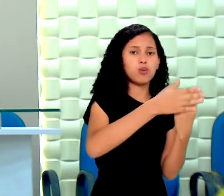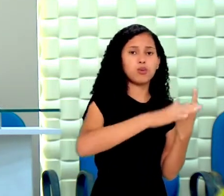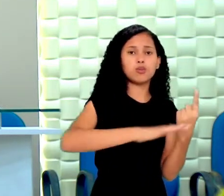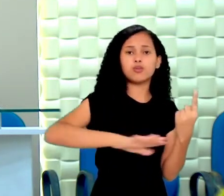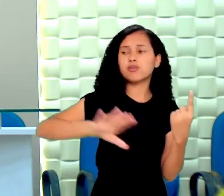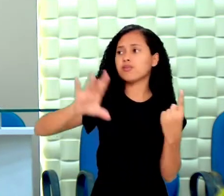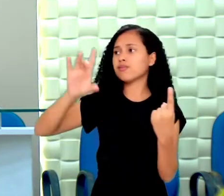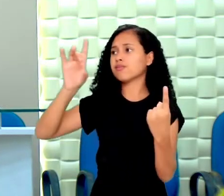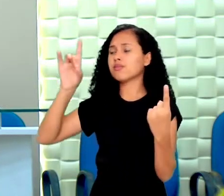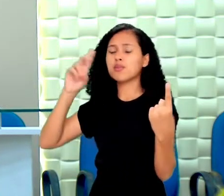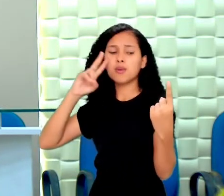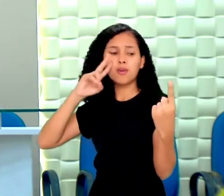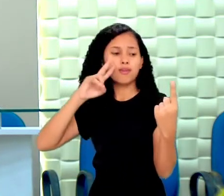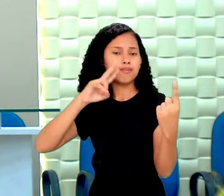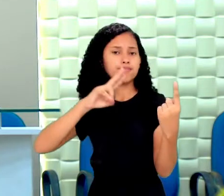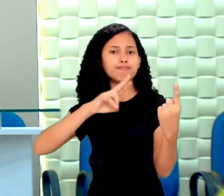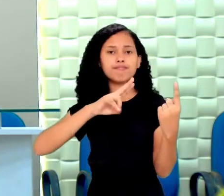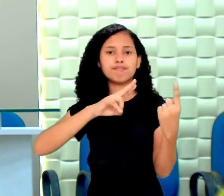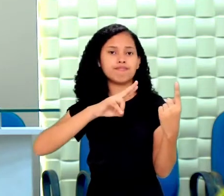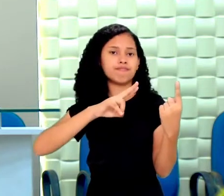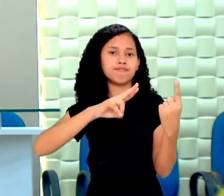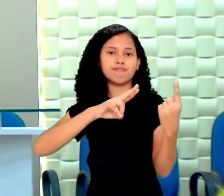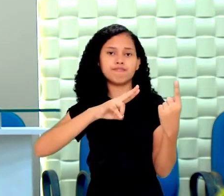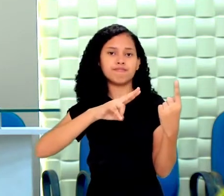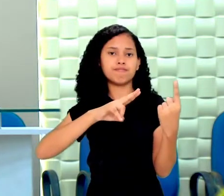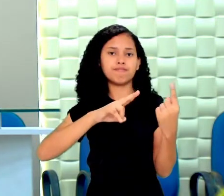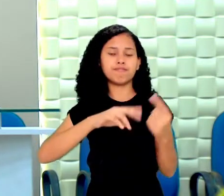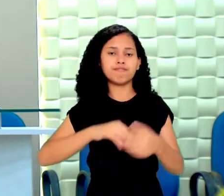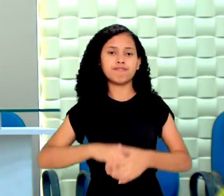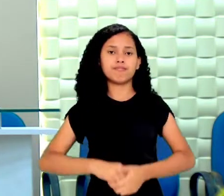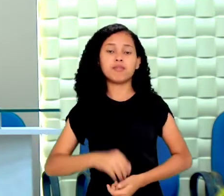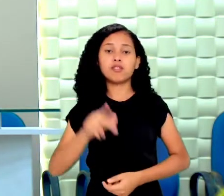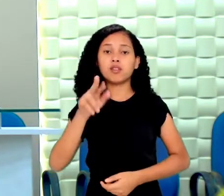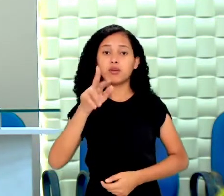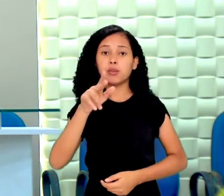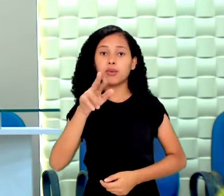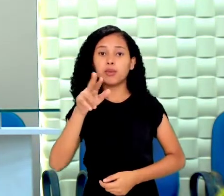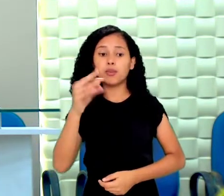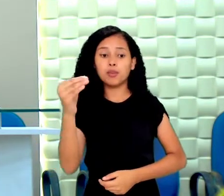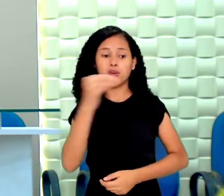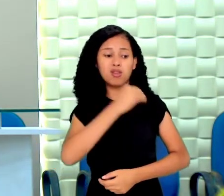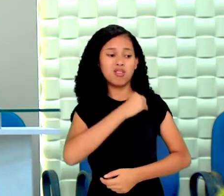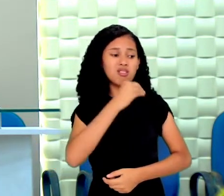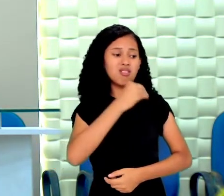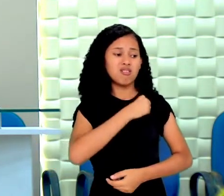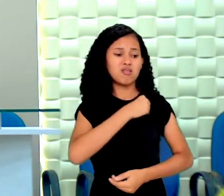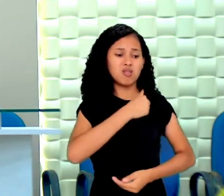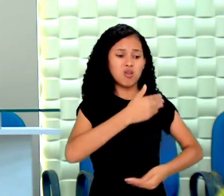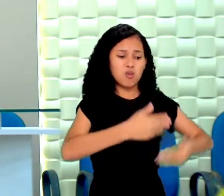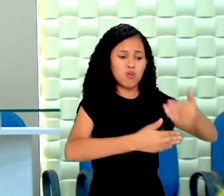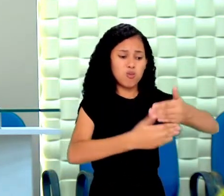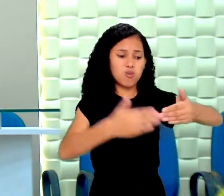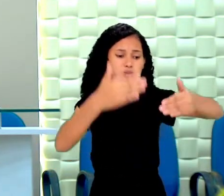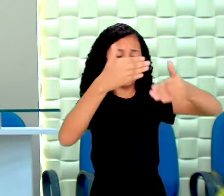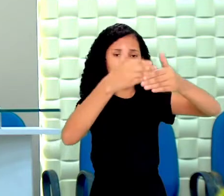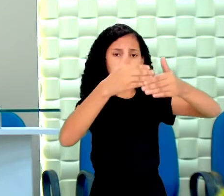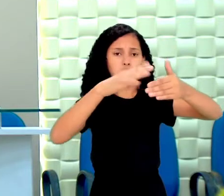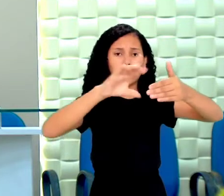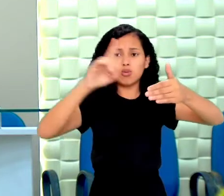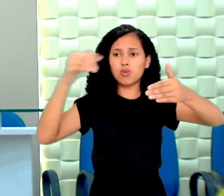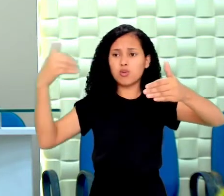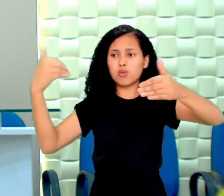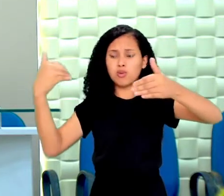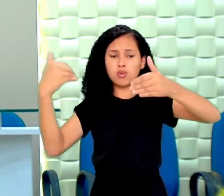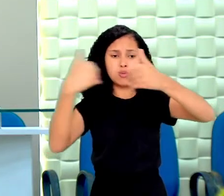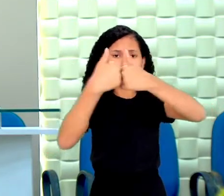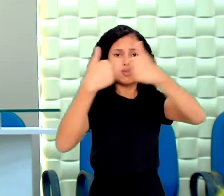vós, para que vos não ouça. Irmãos, o pecado é um muro de separação entre nós e o nosso